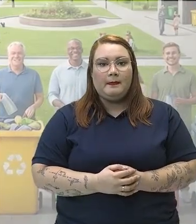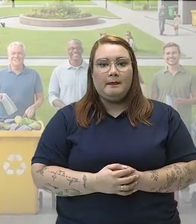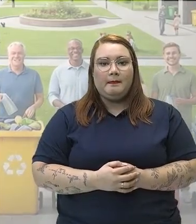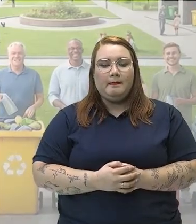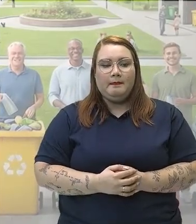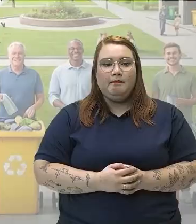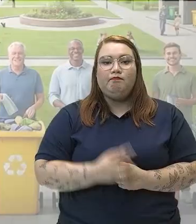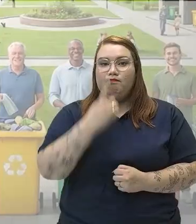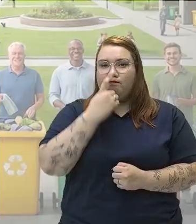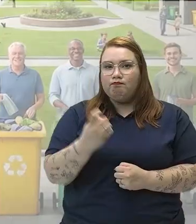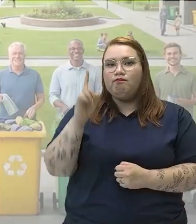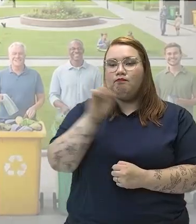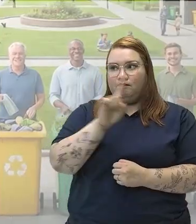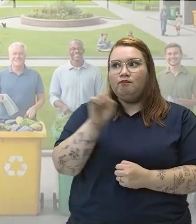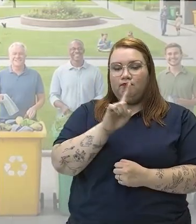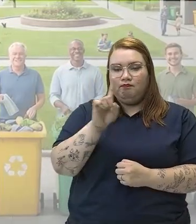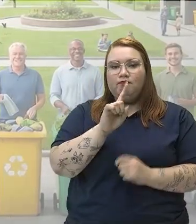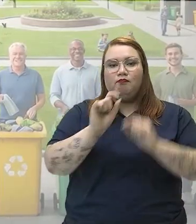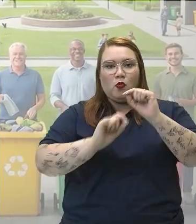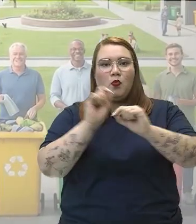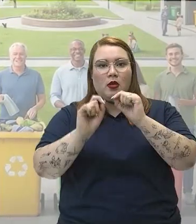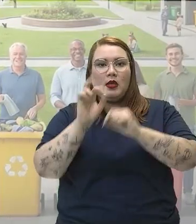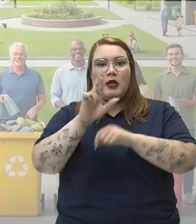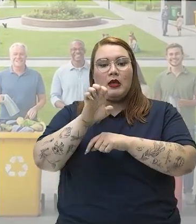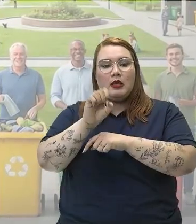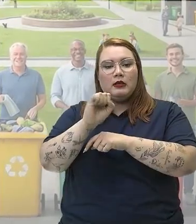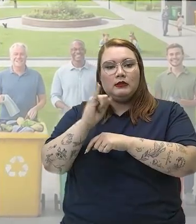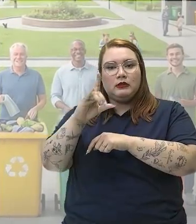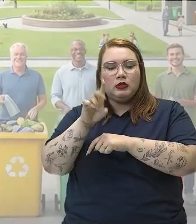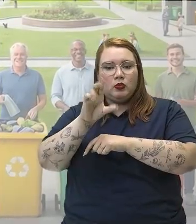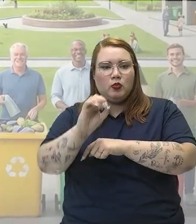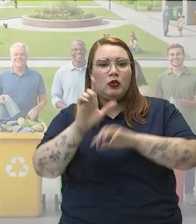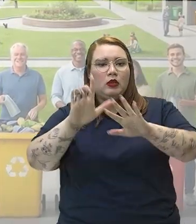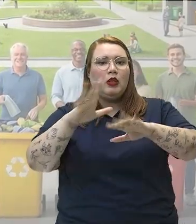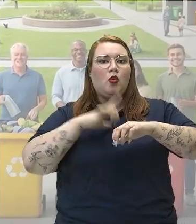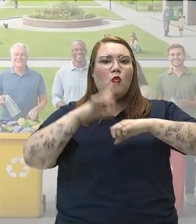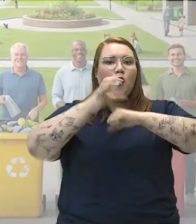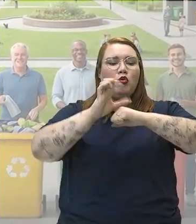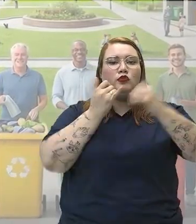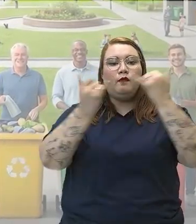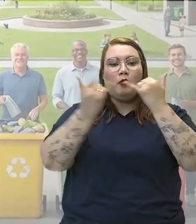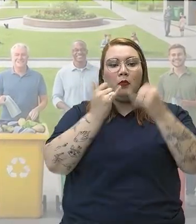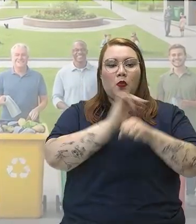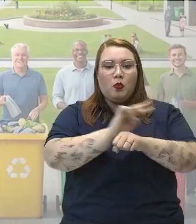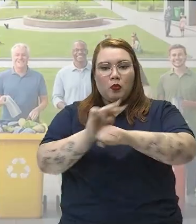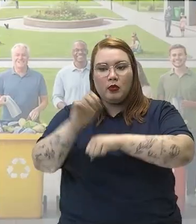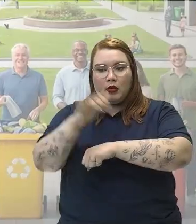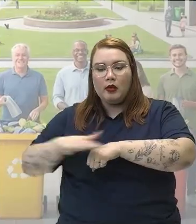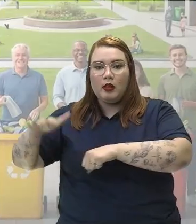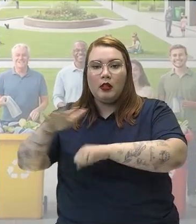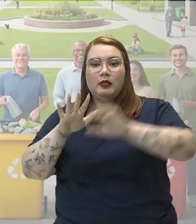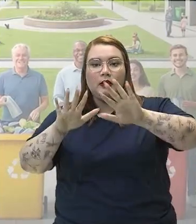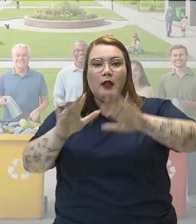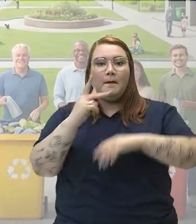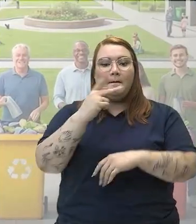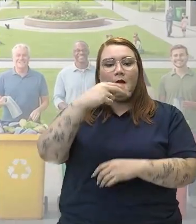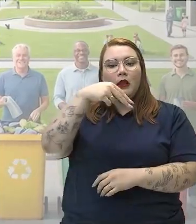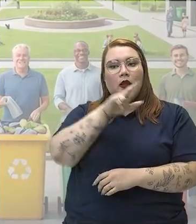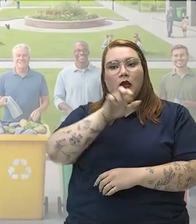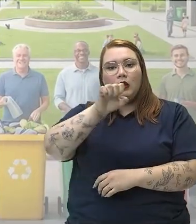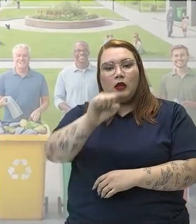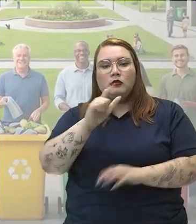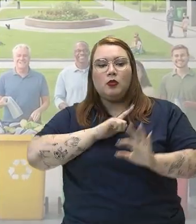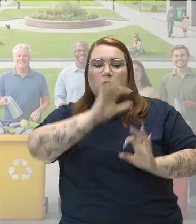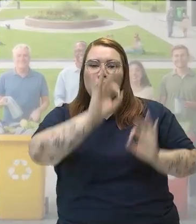Lixo não, resíduo. Enquanto o Código Florestal cuida do campo, a PNRS veio para organizar